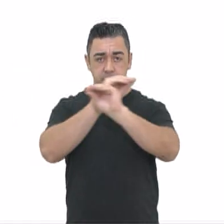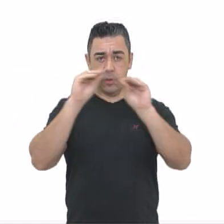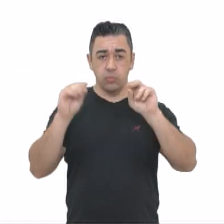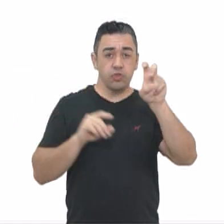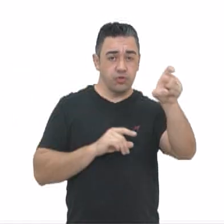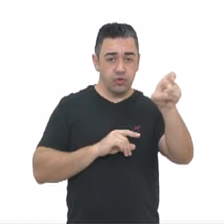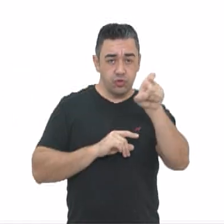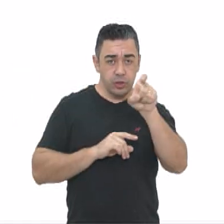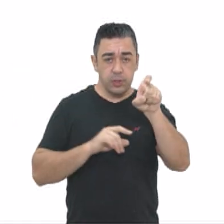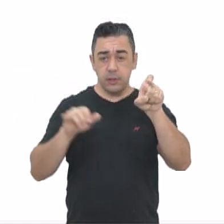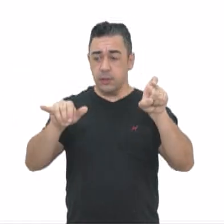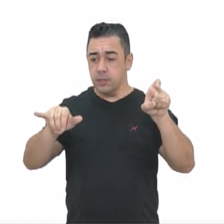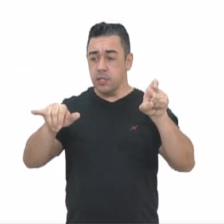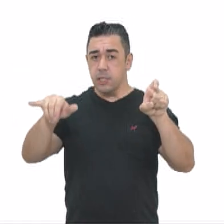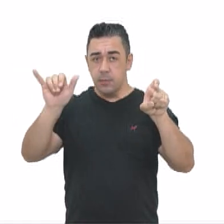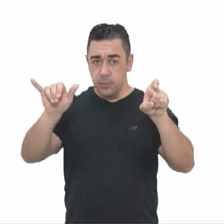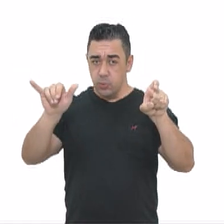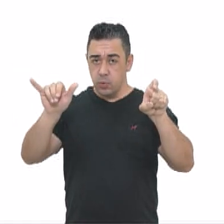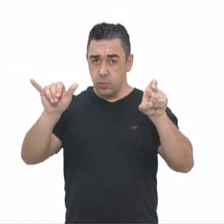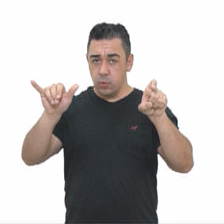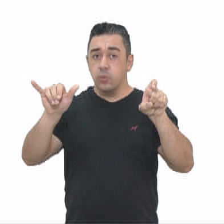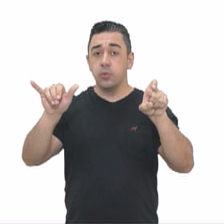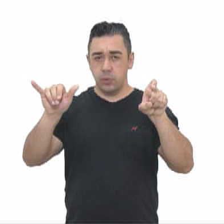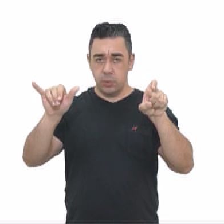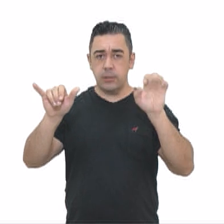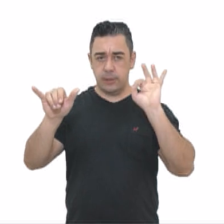x e uma expressão y, tá?